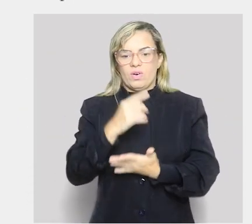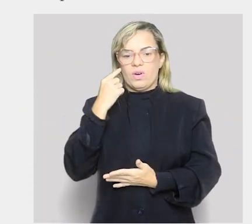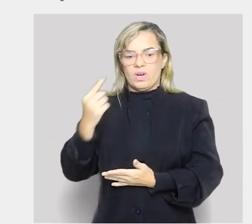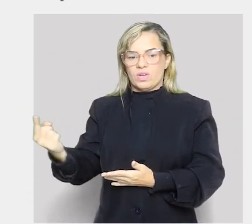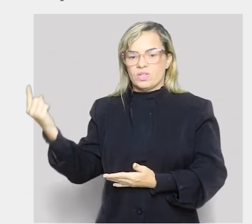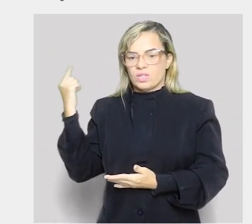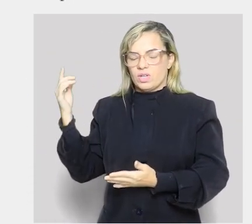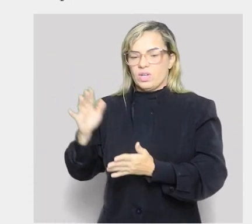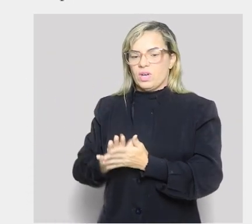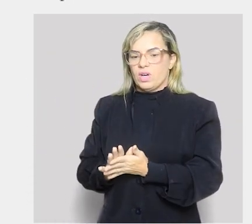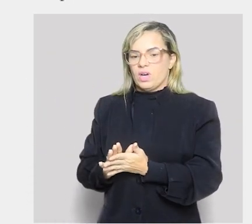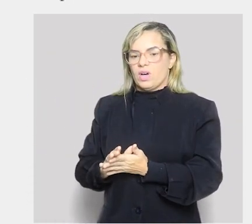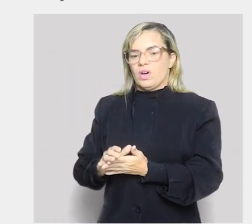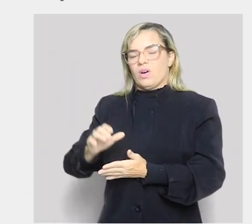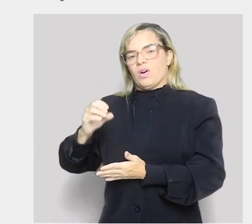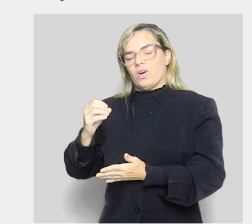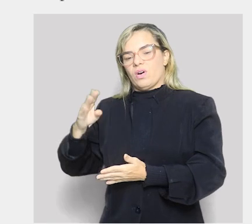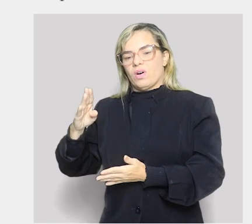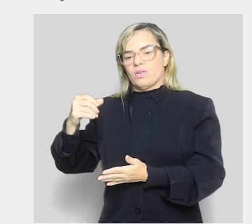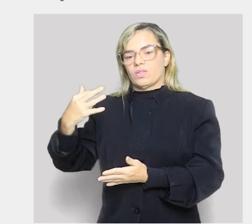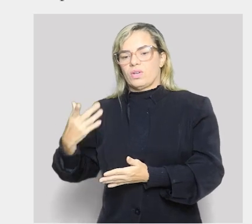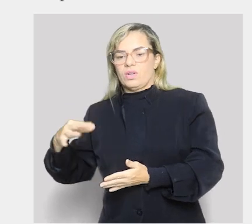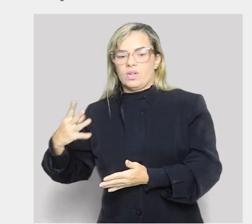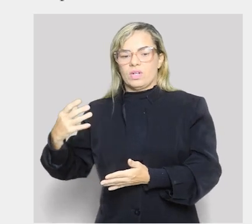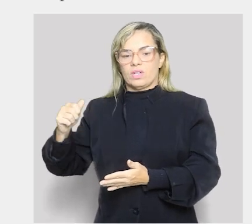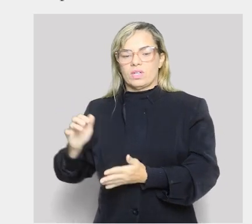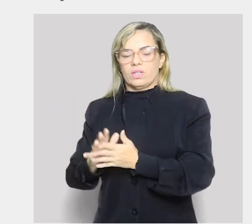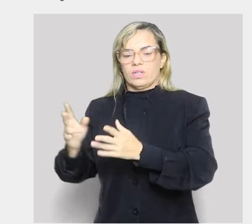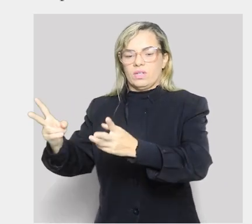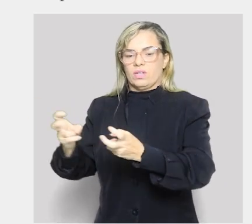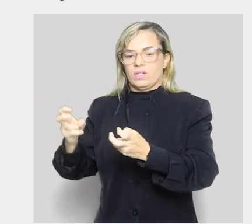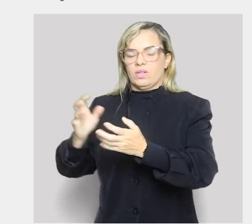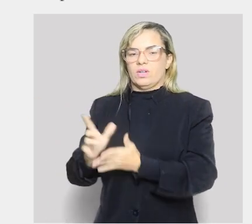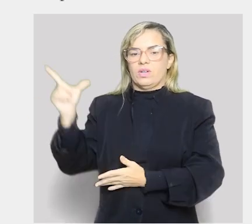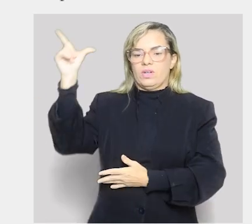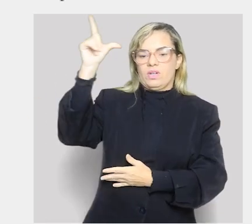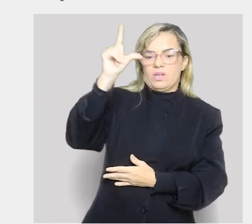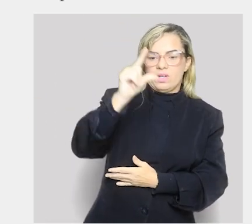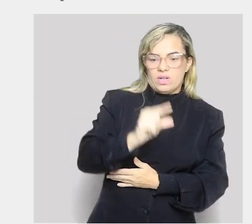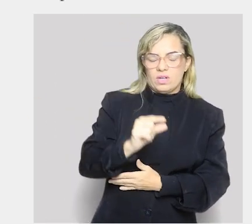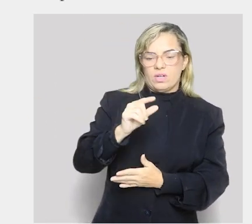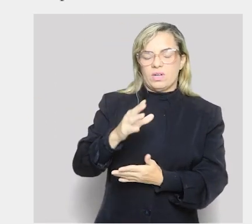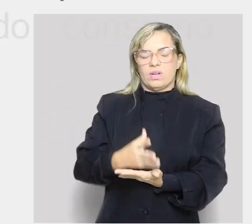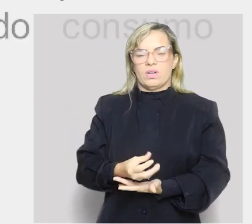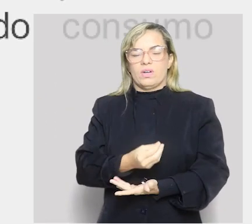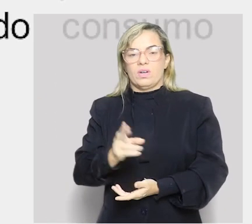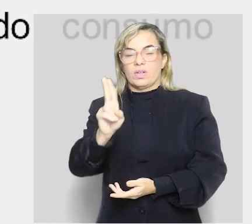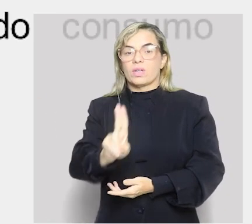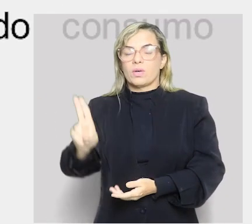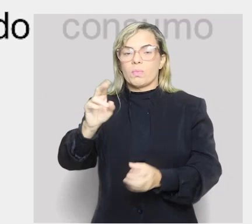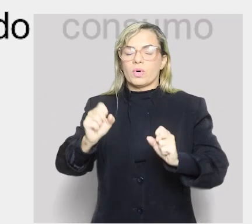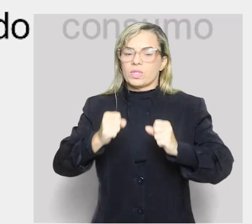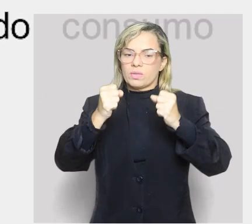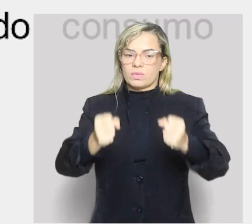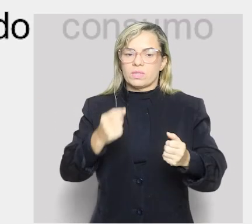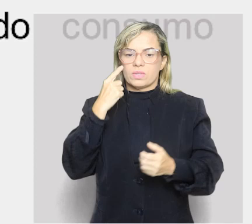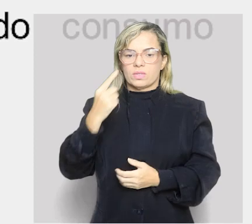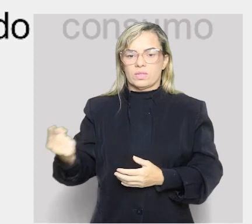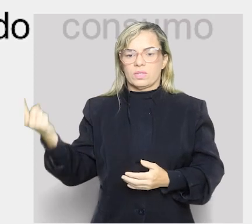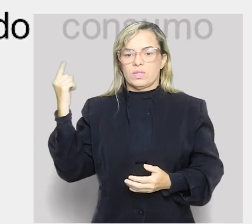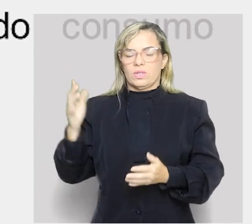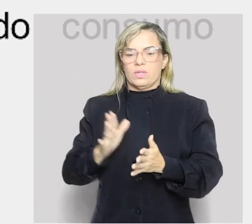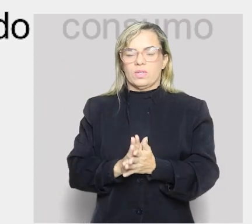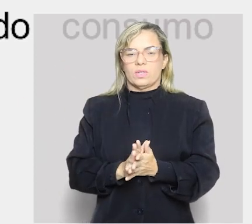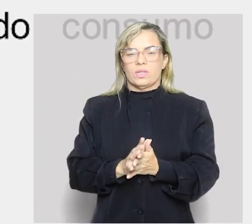uma forma de reduzir a vida útil de produtos ainda funcionais. Nesse caso, são